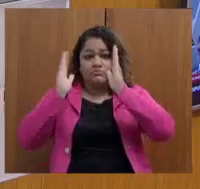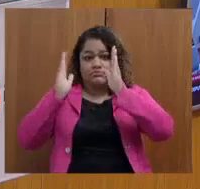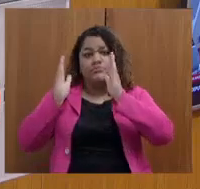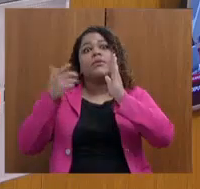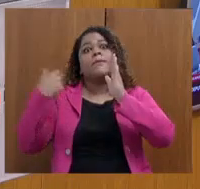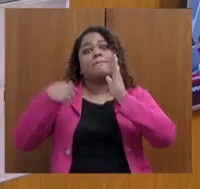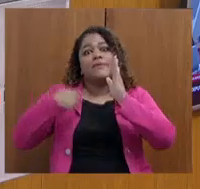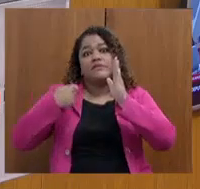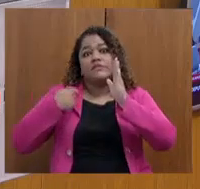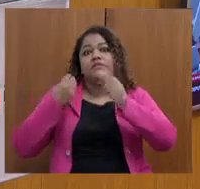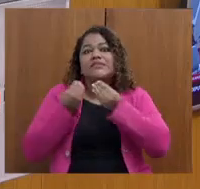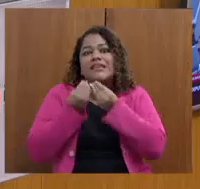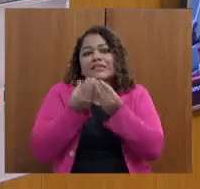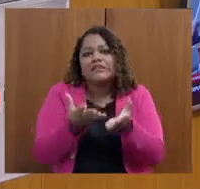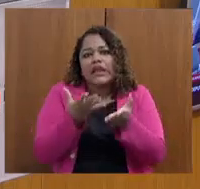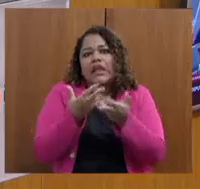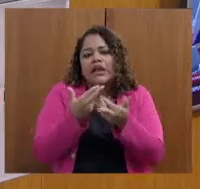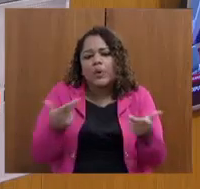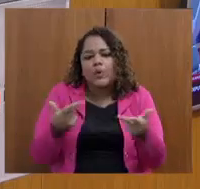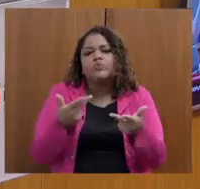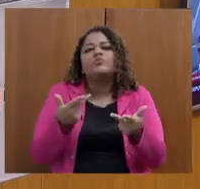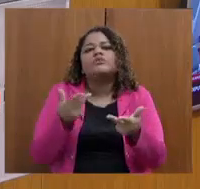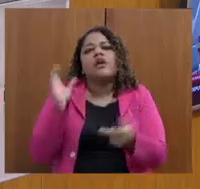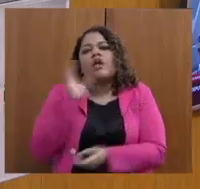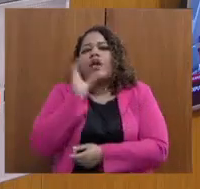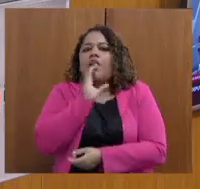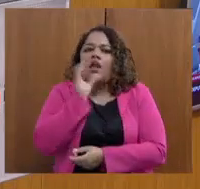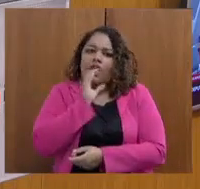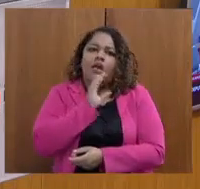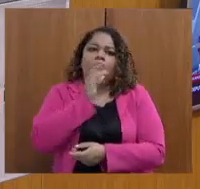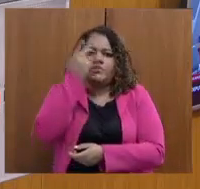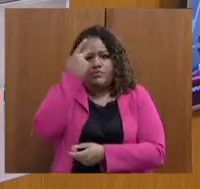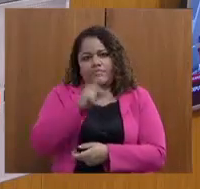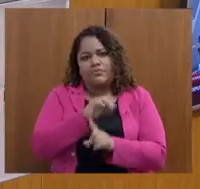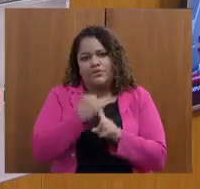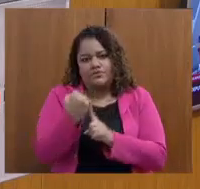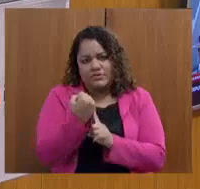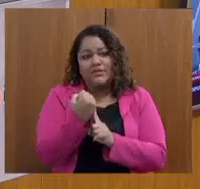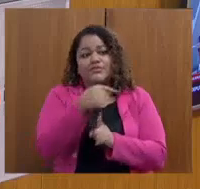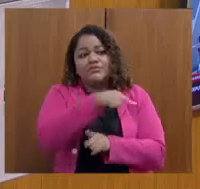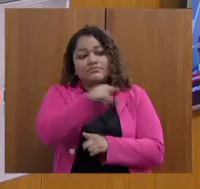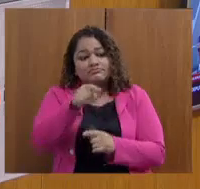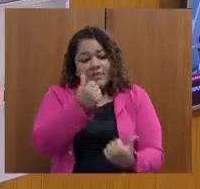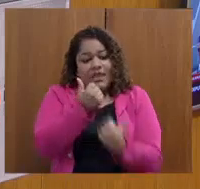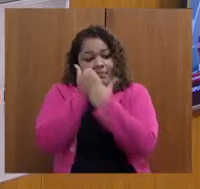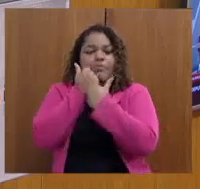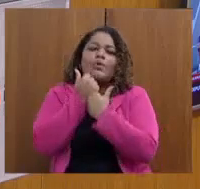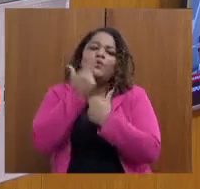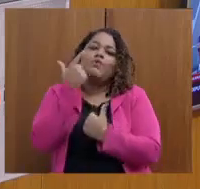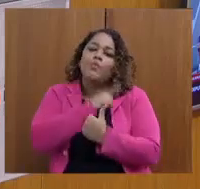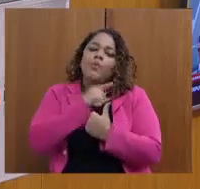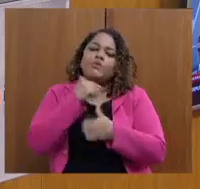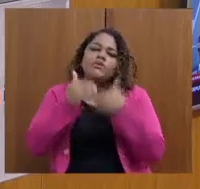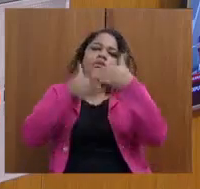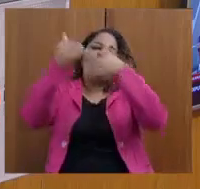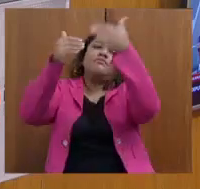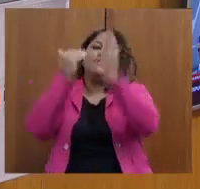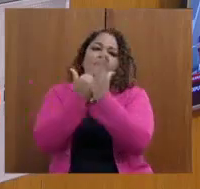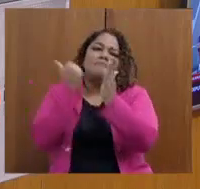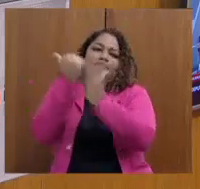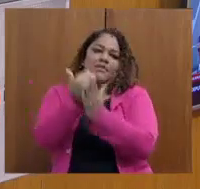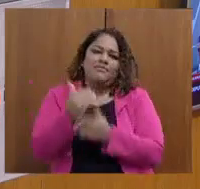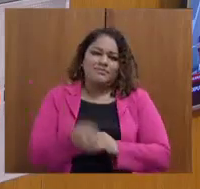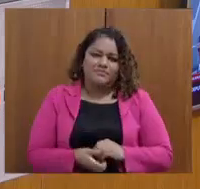entregas rápidas ansiedade e qual apoio de vocês vamos avançar mais ainda esse